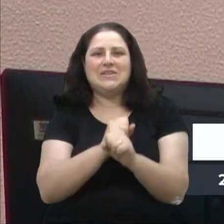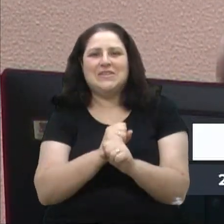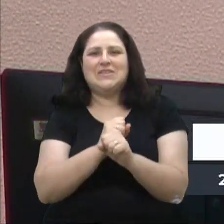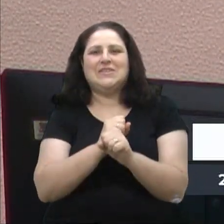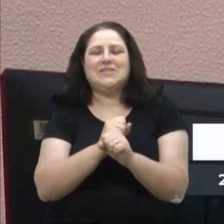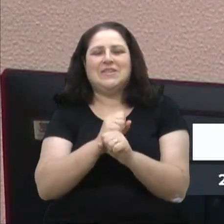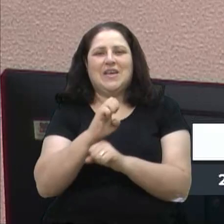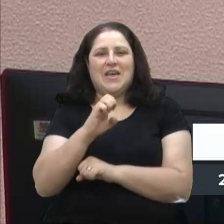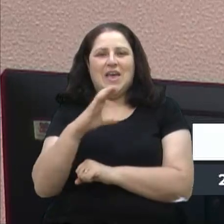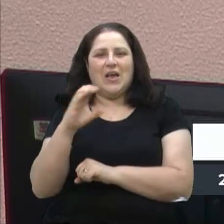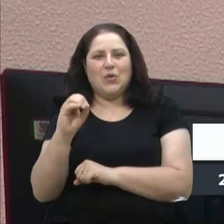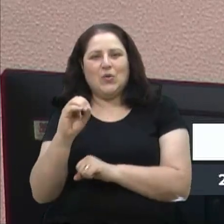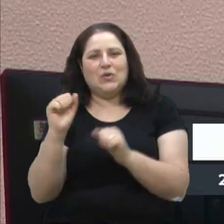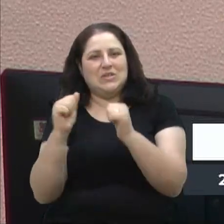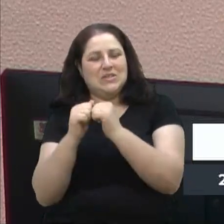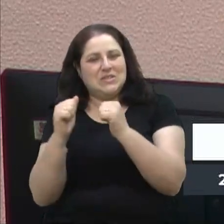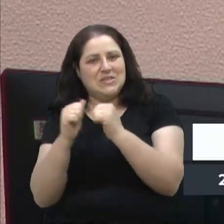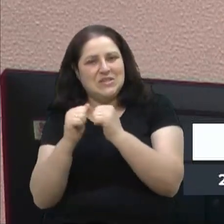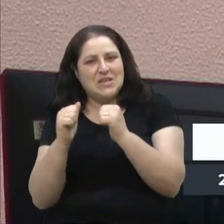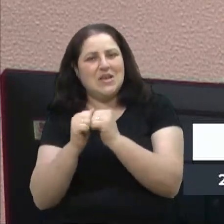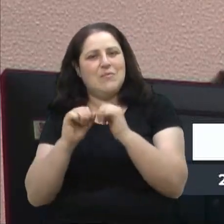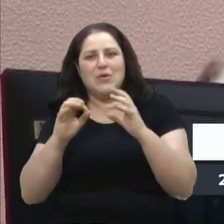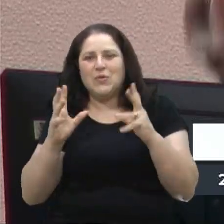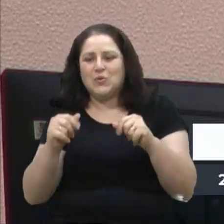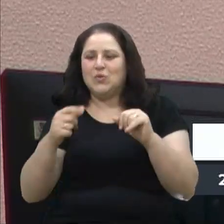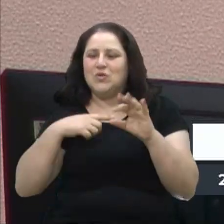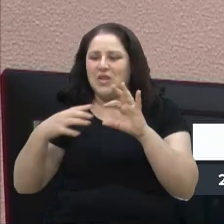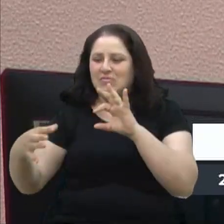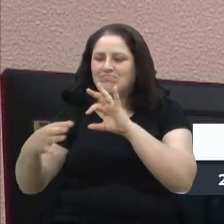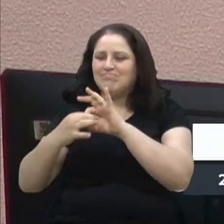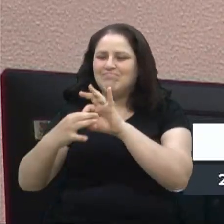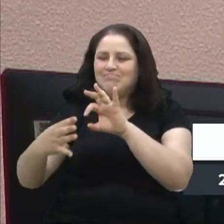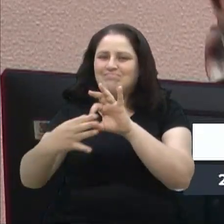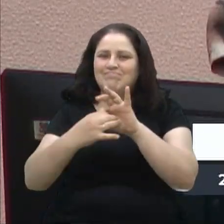do ecossistema, que são todos interligados,